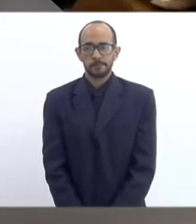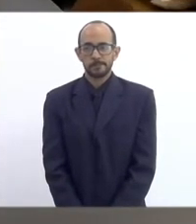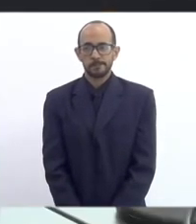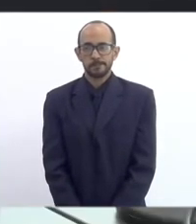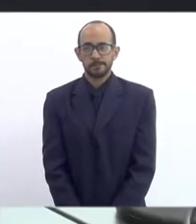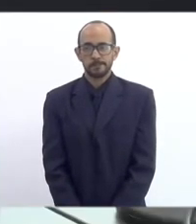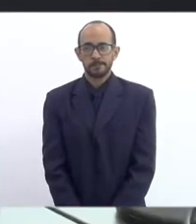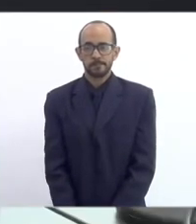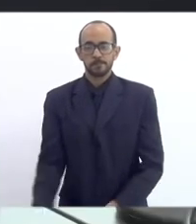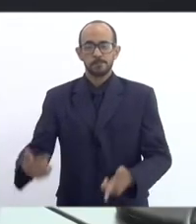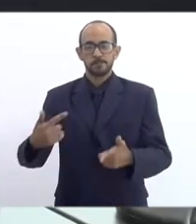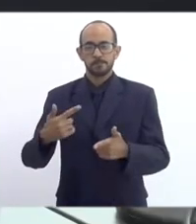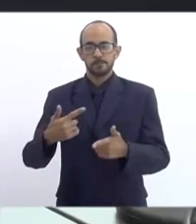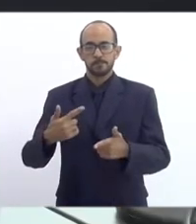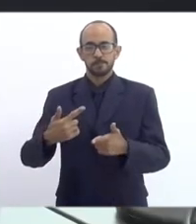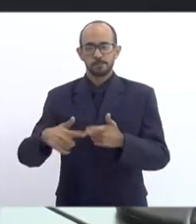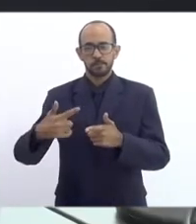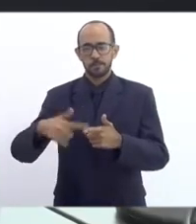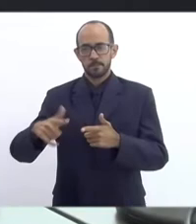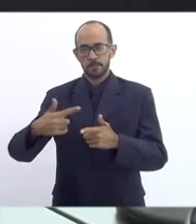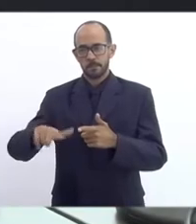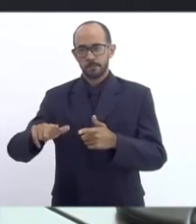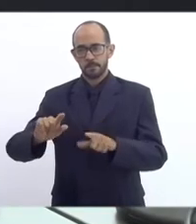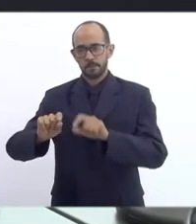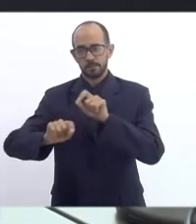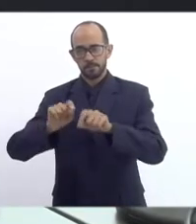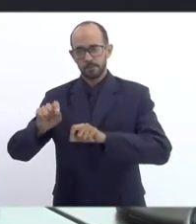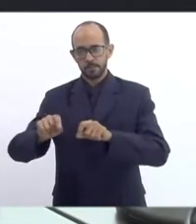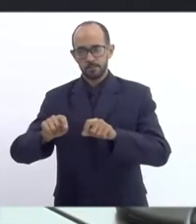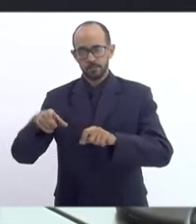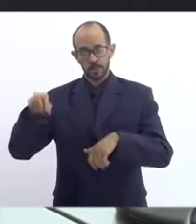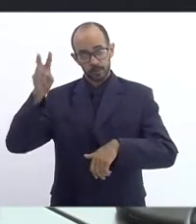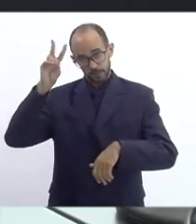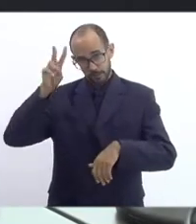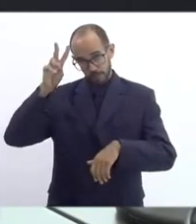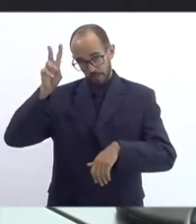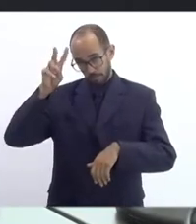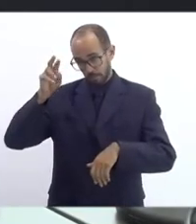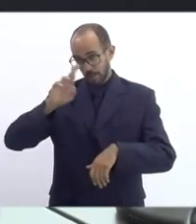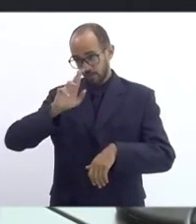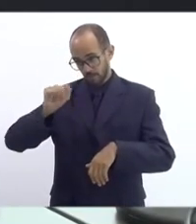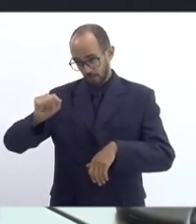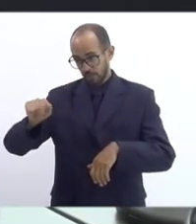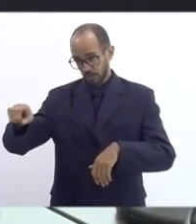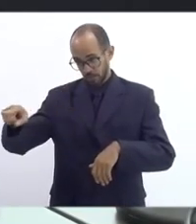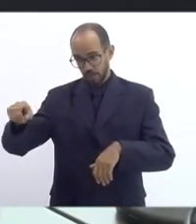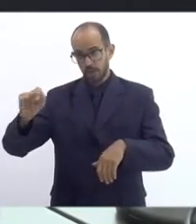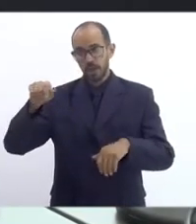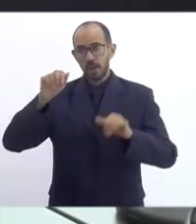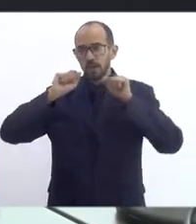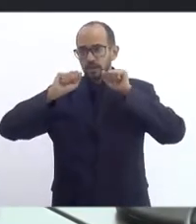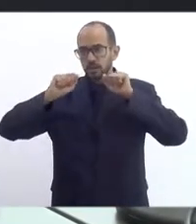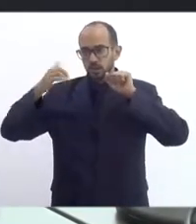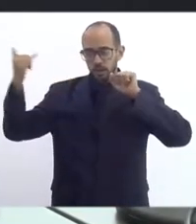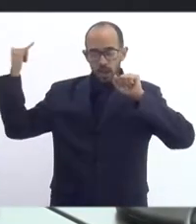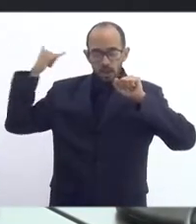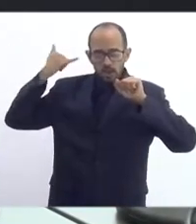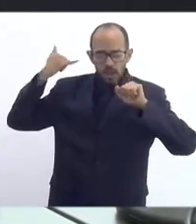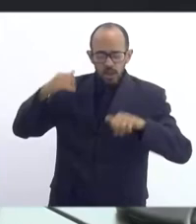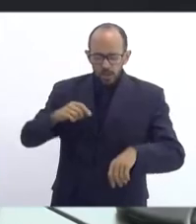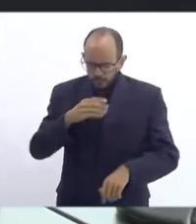A questão está me lembrando, deputado Amorim, a minha assessoria, é